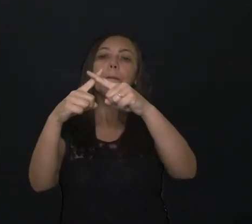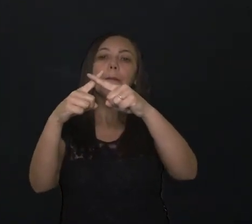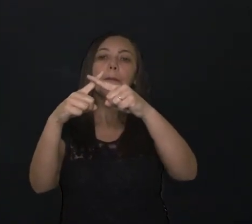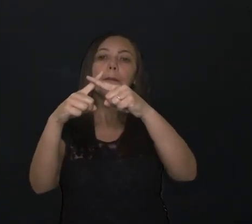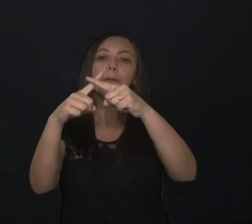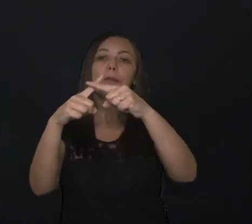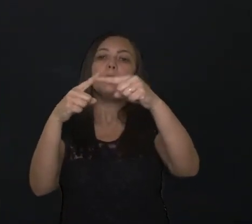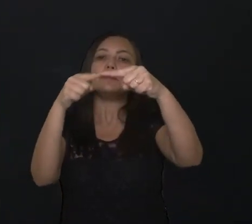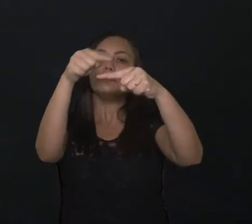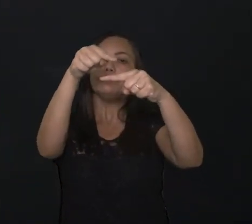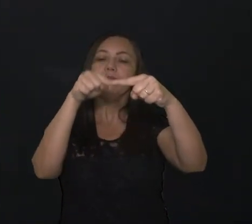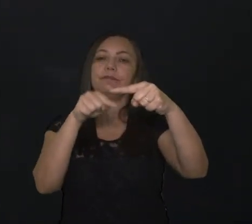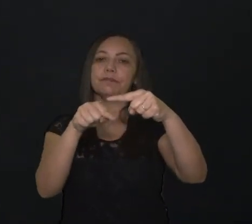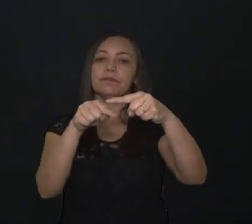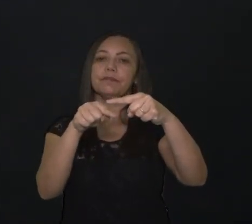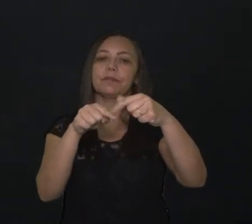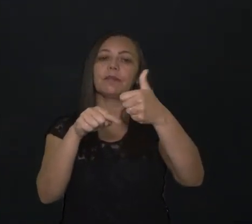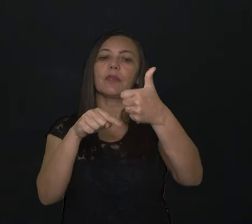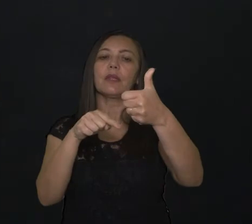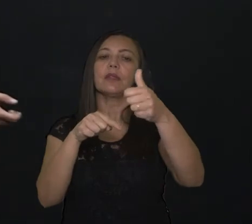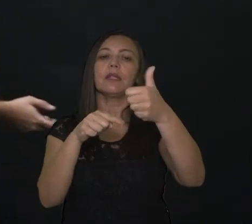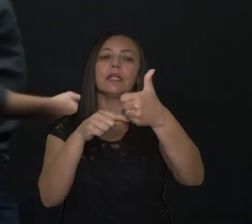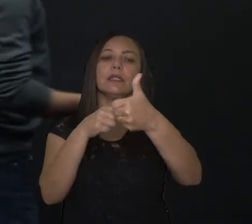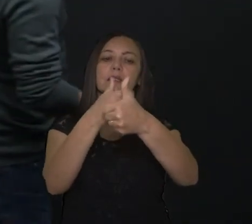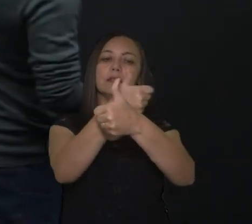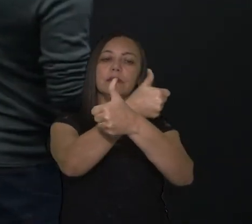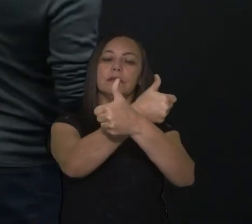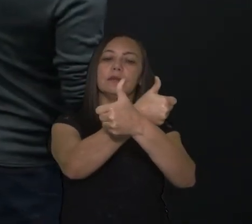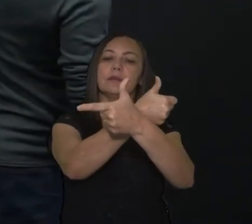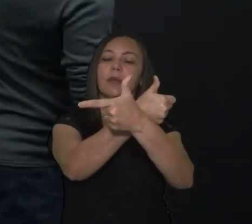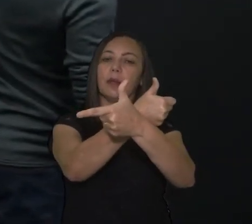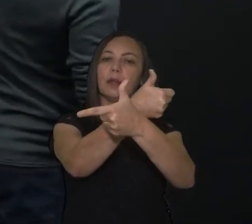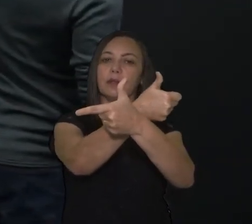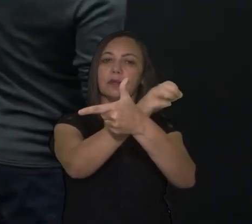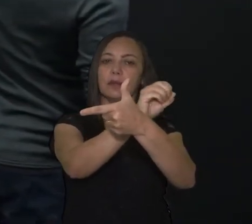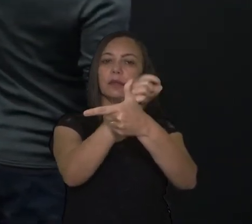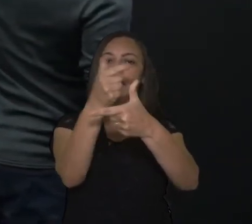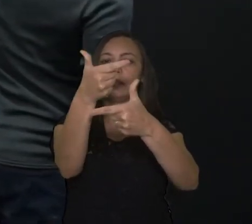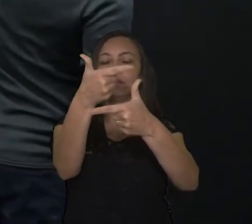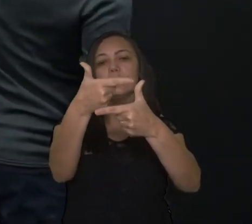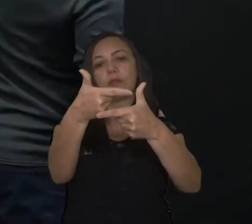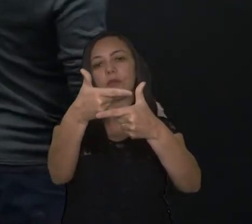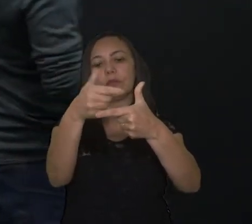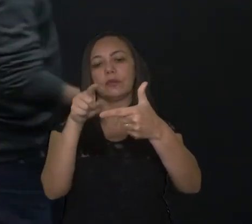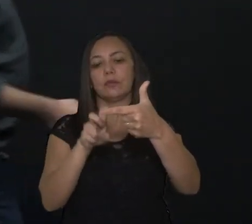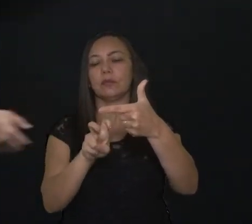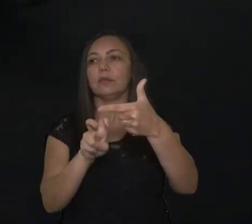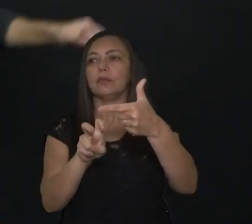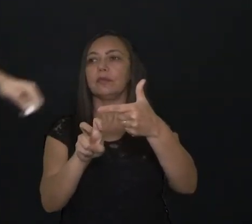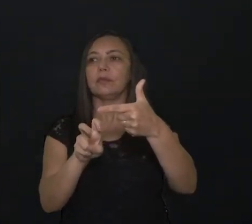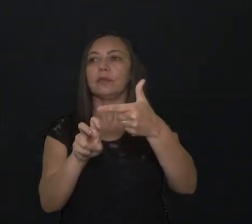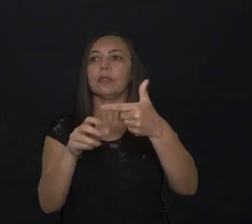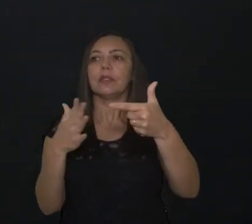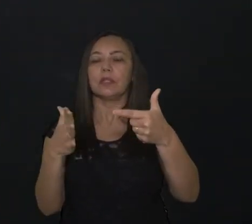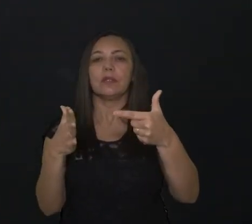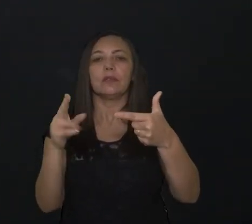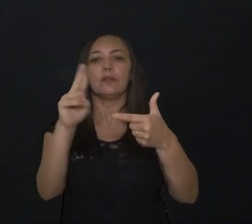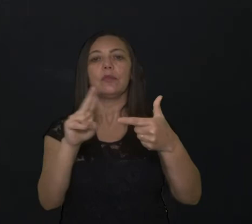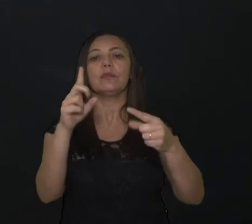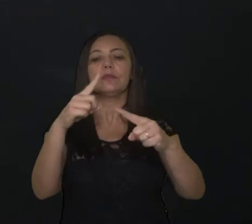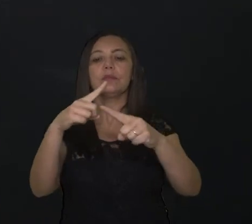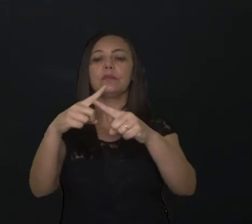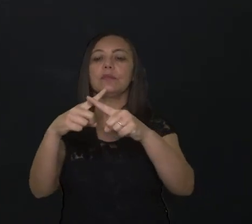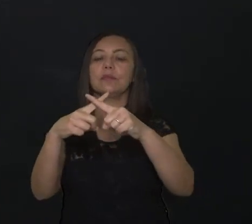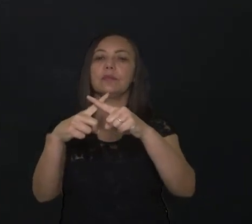toda a fração por 2. 10 dividido por 2 é 5. Logo, eu vou multiplicar toda essa